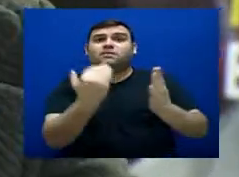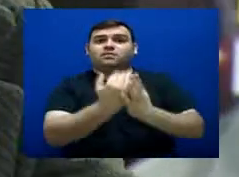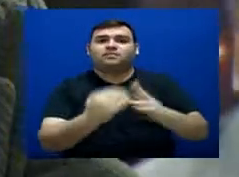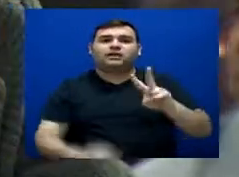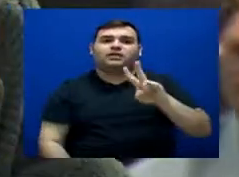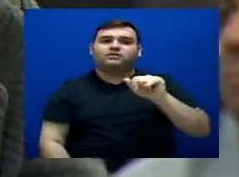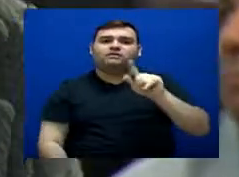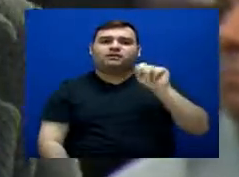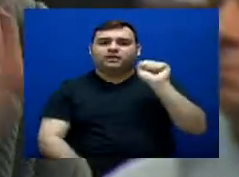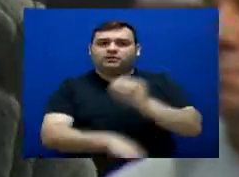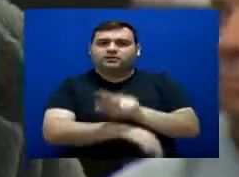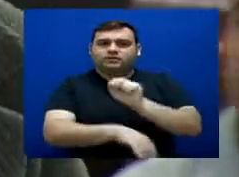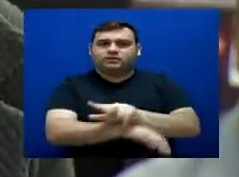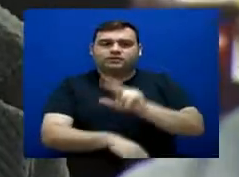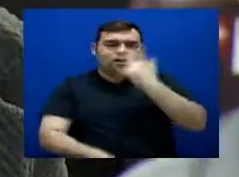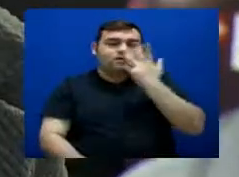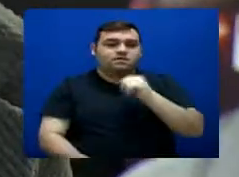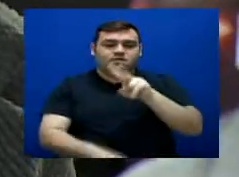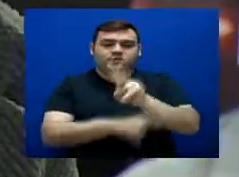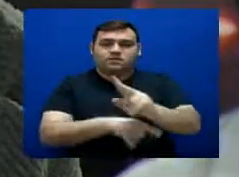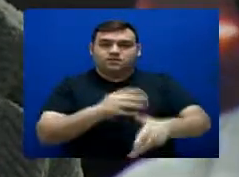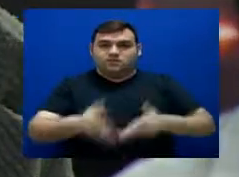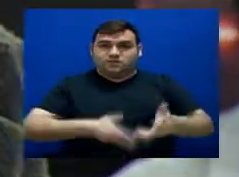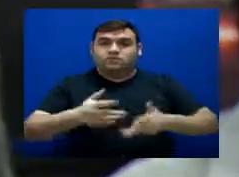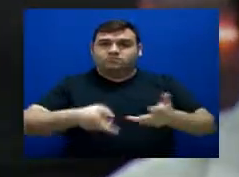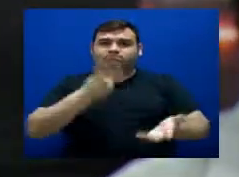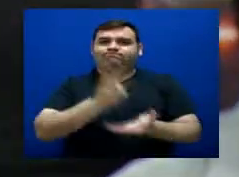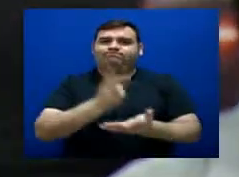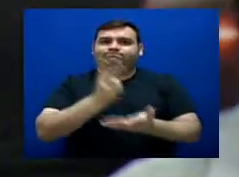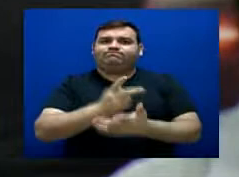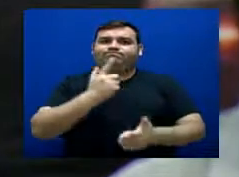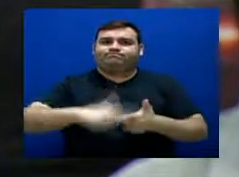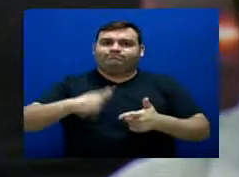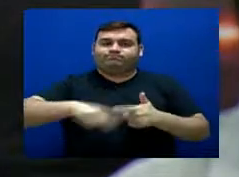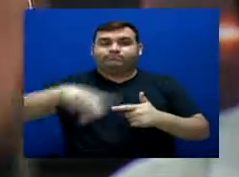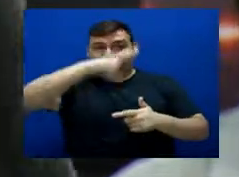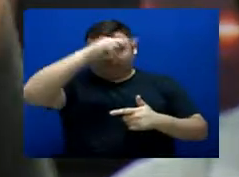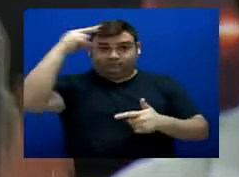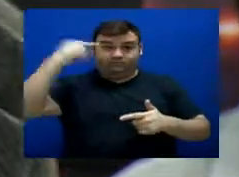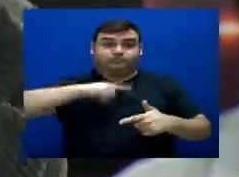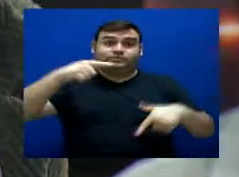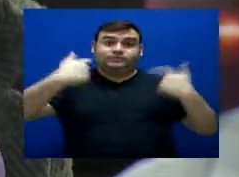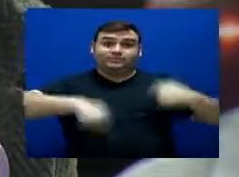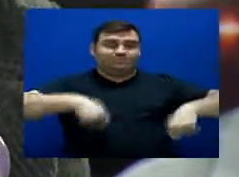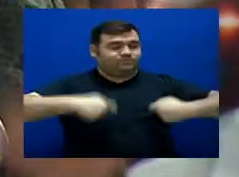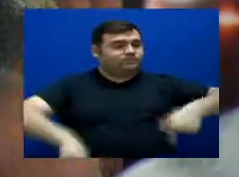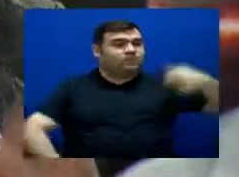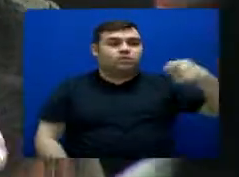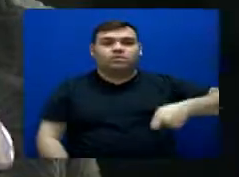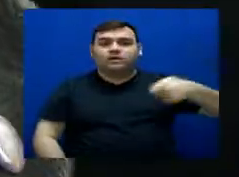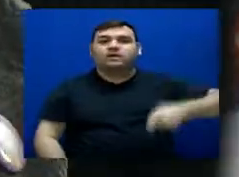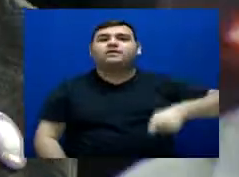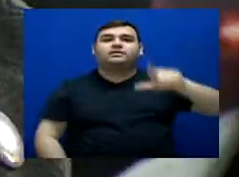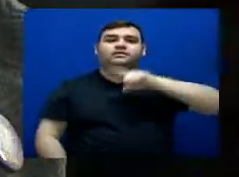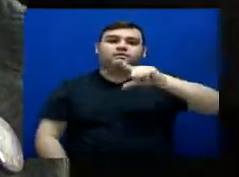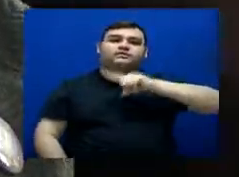de vagas em creches. Então, esse problema permanece e o prefeito, ele tem por obrigação fazer cumprir com o que ele falou